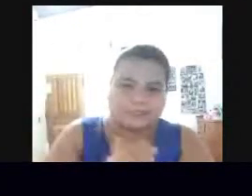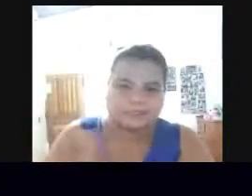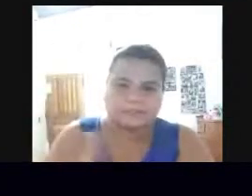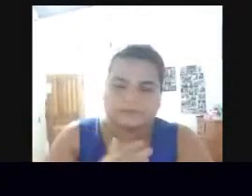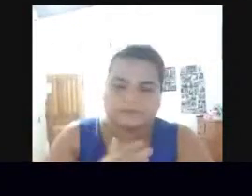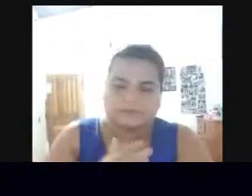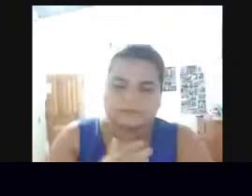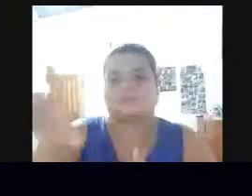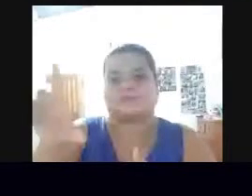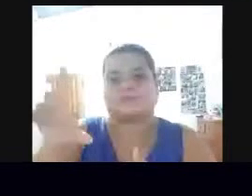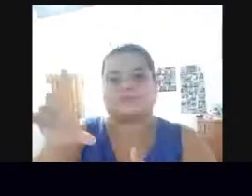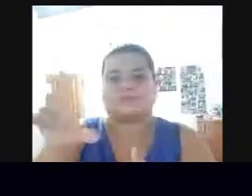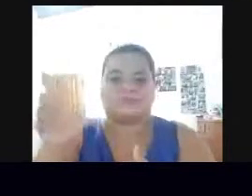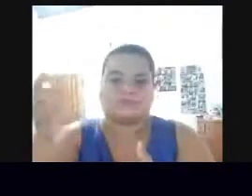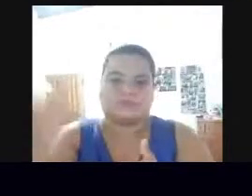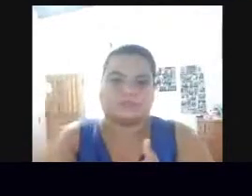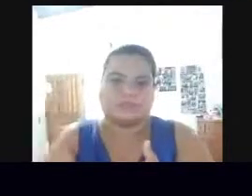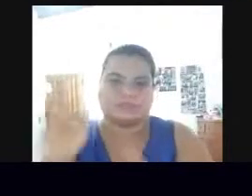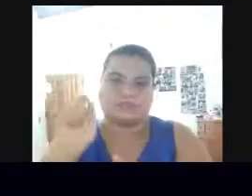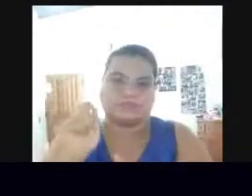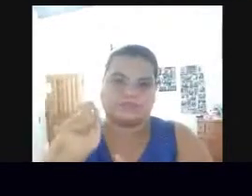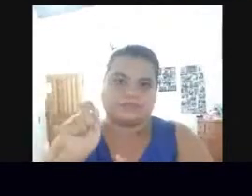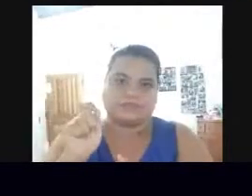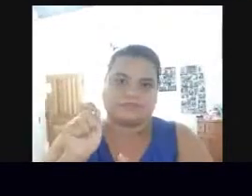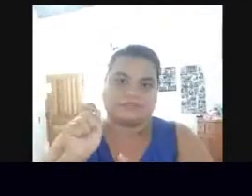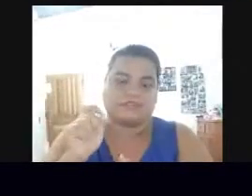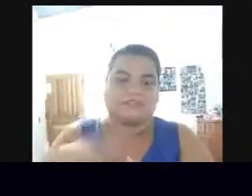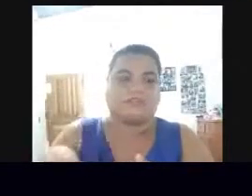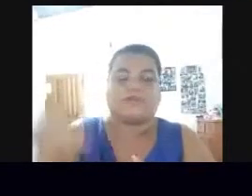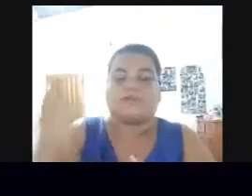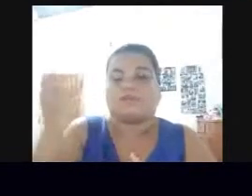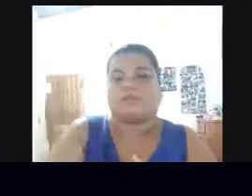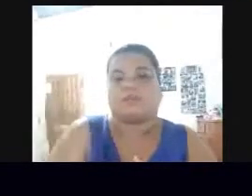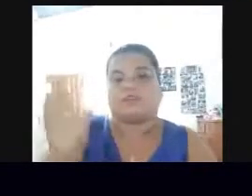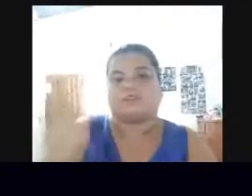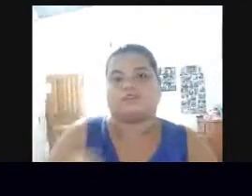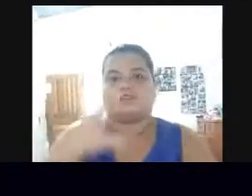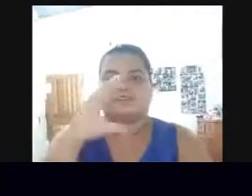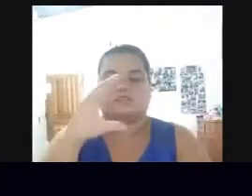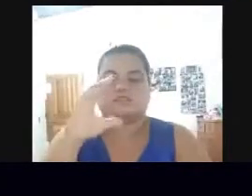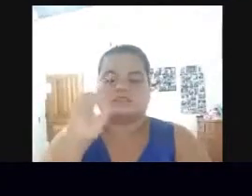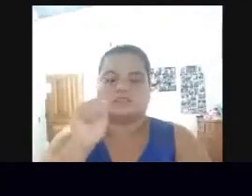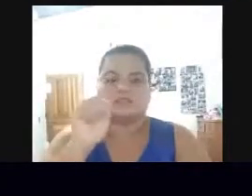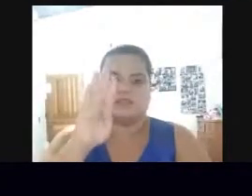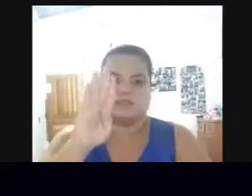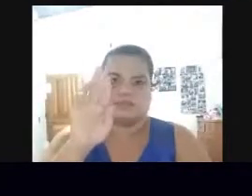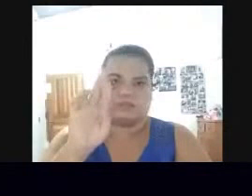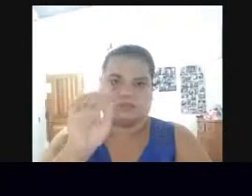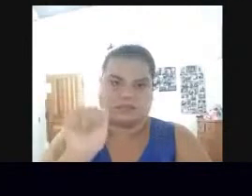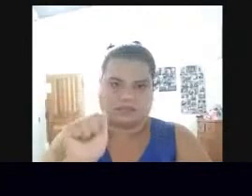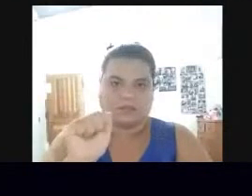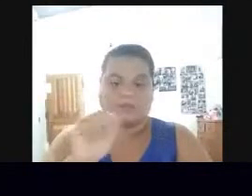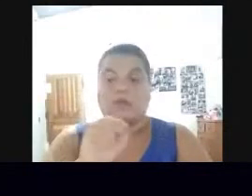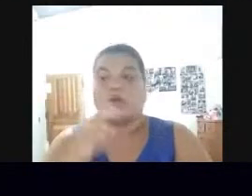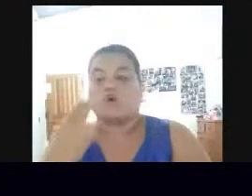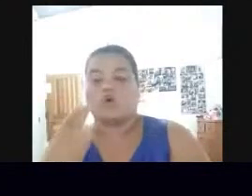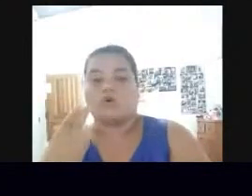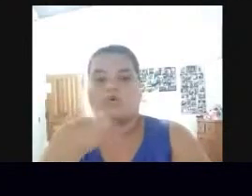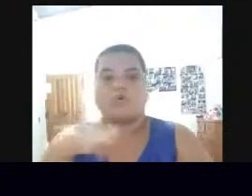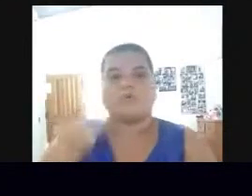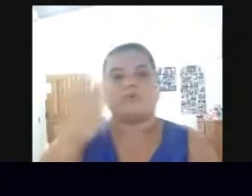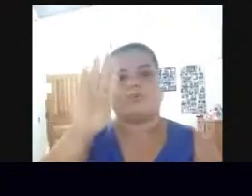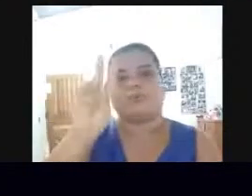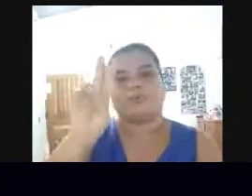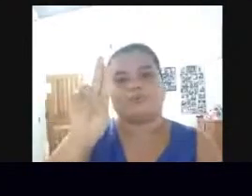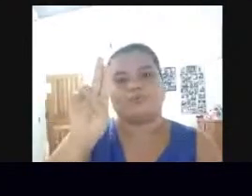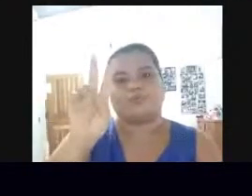de cabra e o leite de búfala. Porque esses leites, a estrutura proteica, a estrutura de caseína,